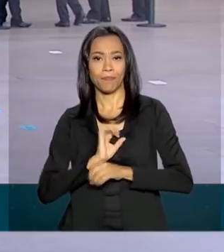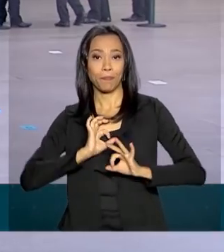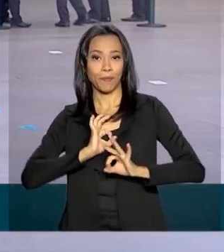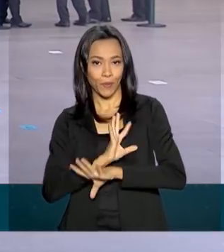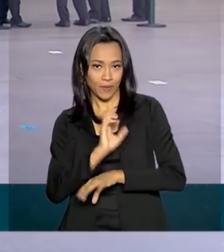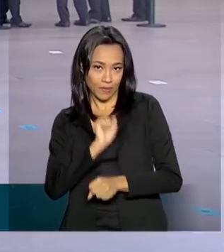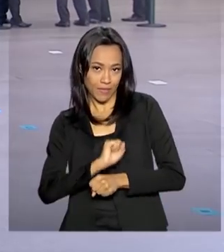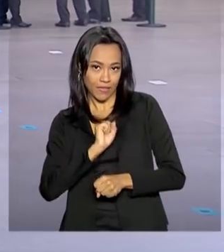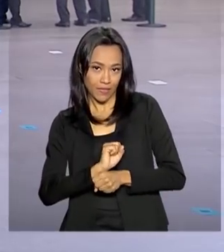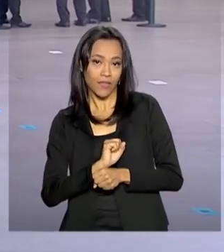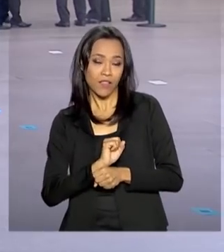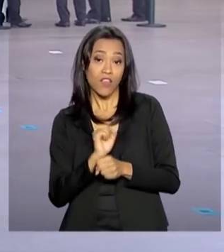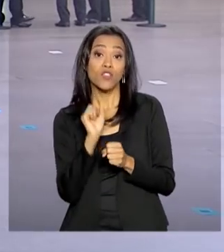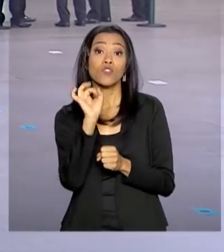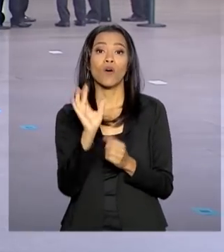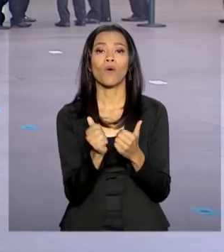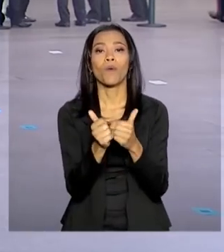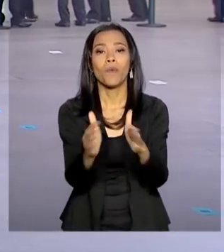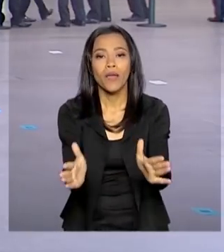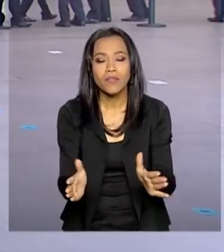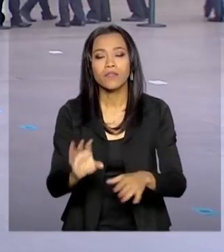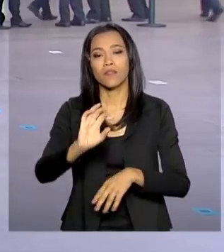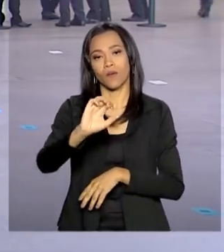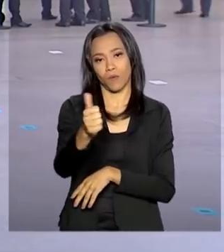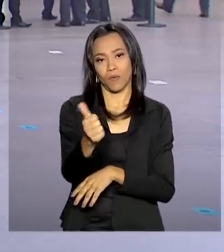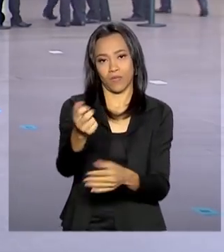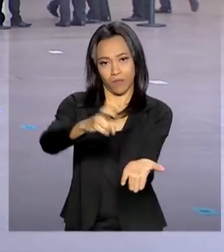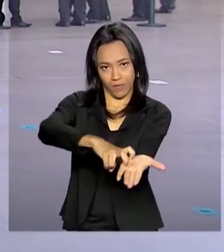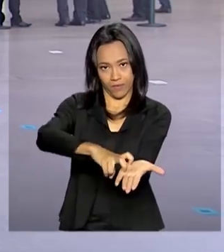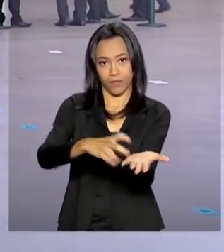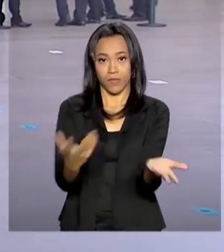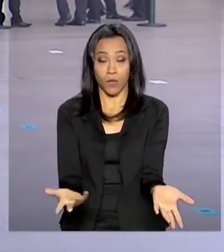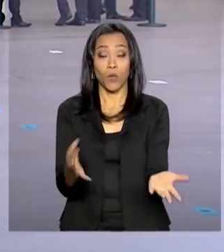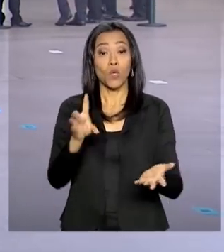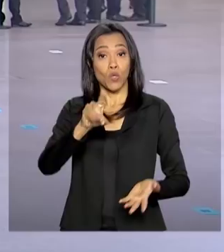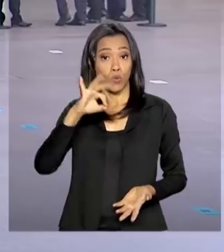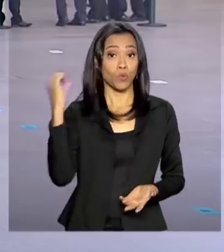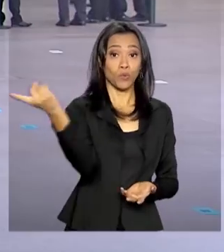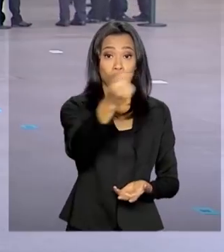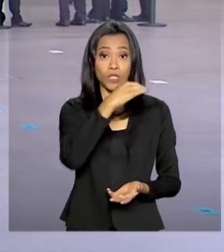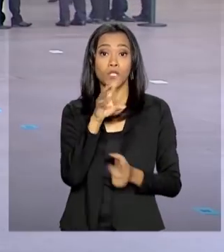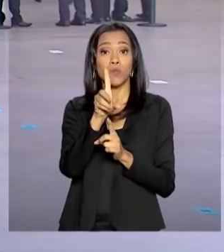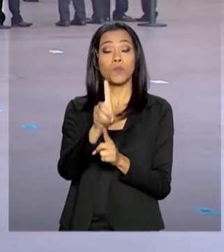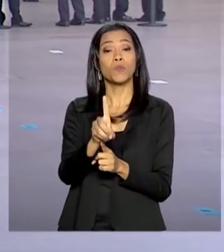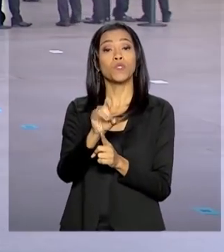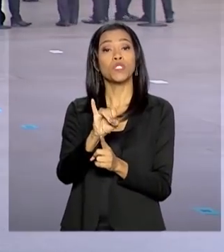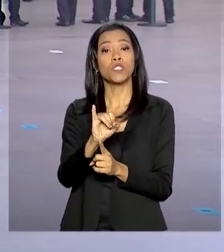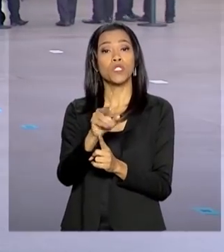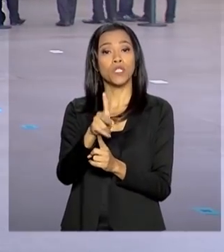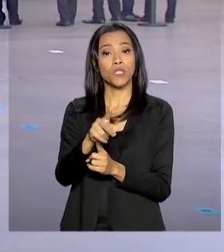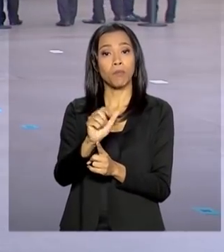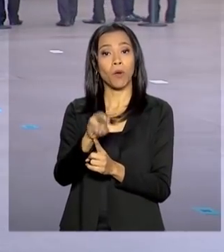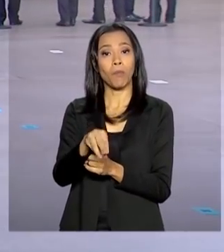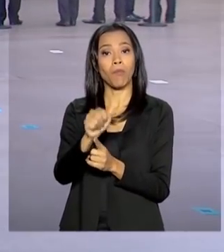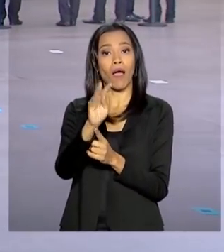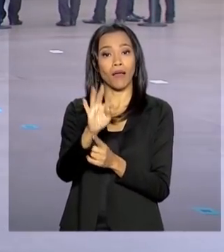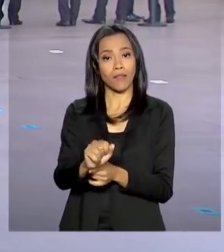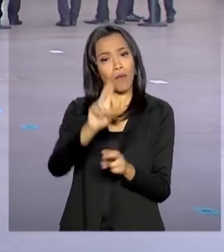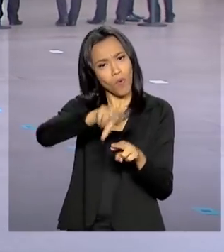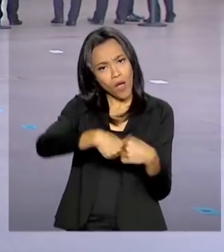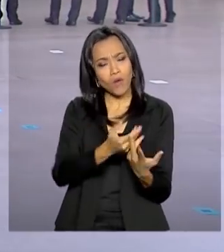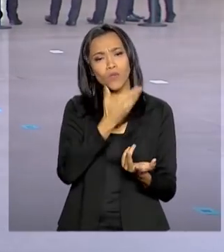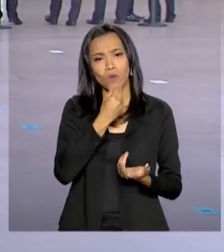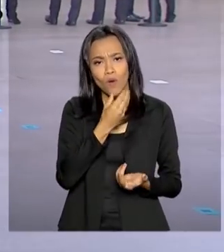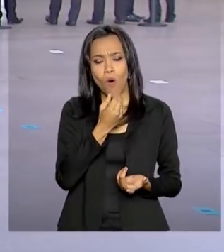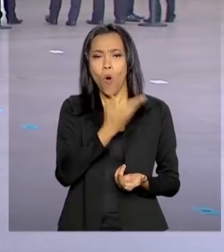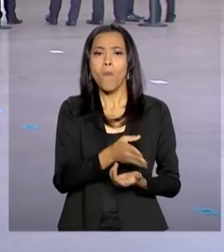apesar de que o evento só começa às 11 horas da manhã o dia do diplomata é comemorado na data de nascimento do barão do rio branco que é o